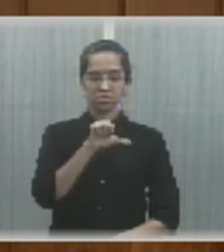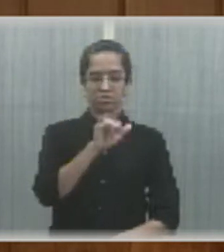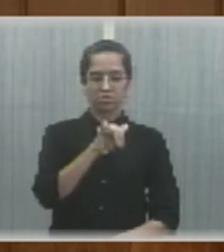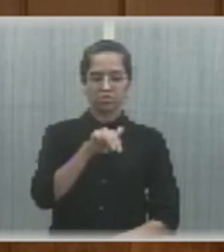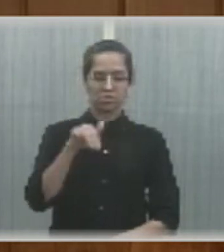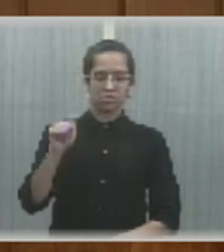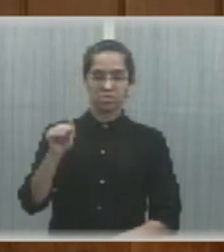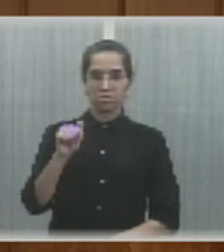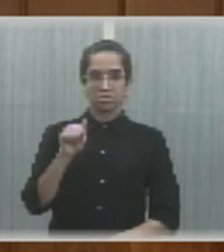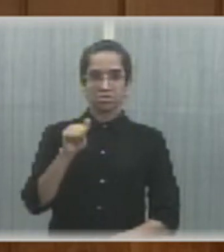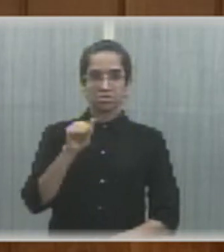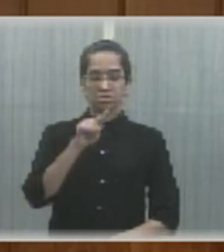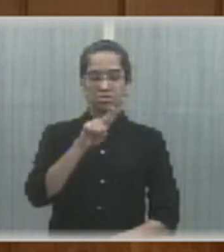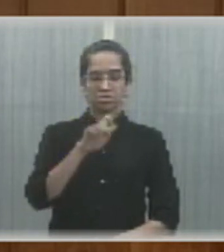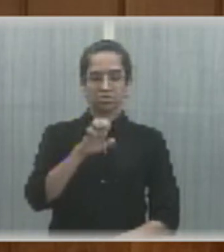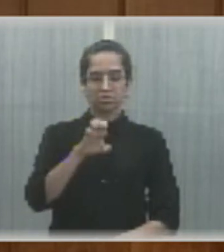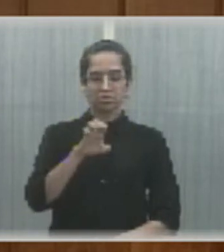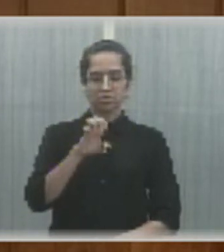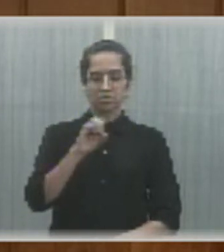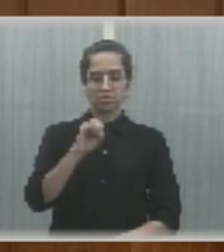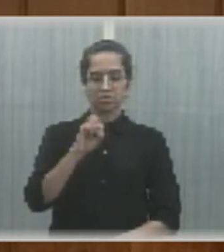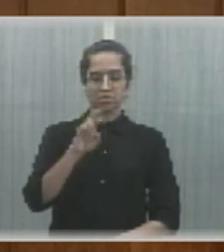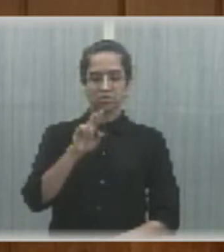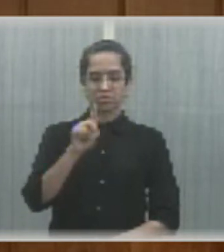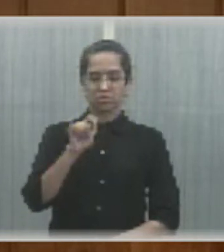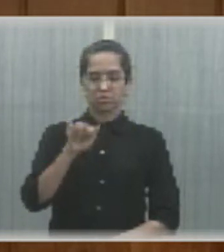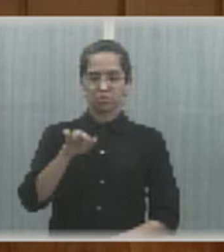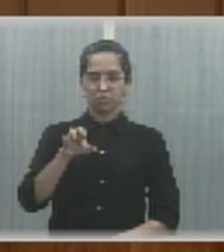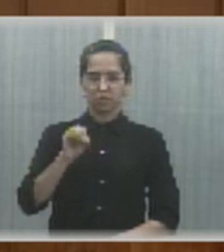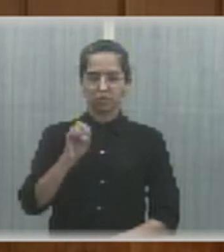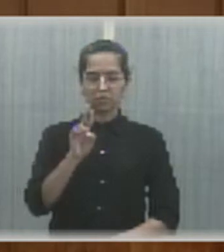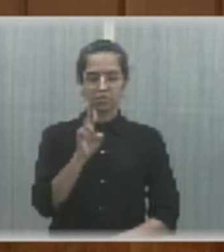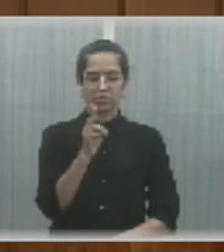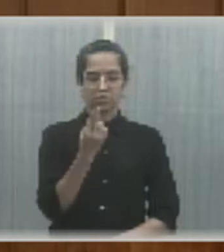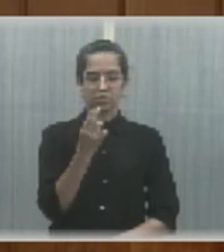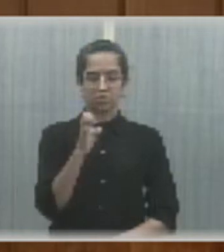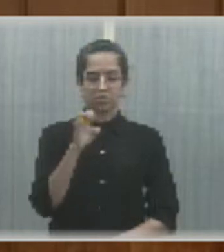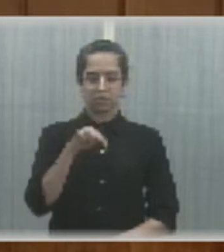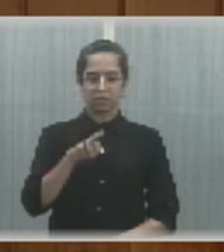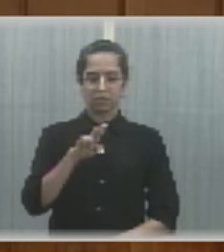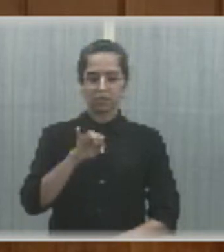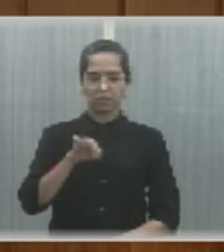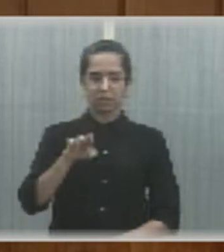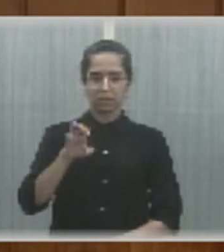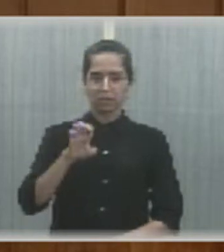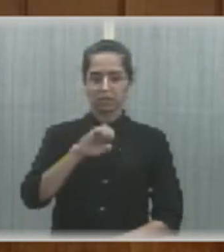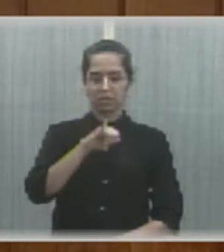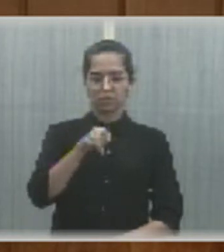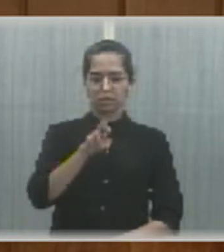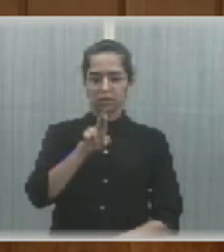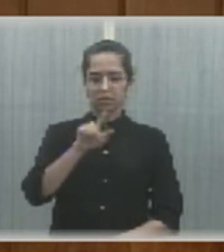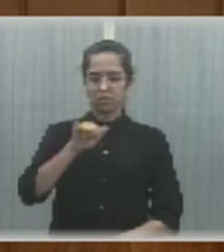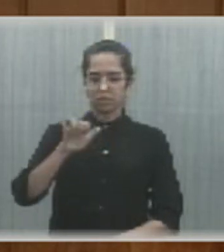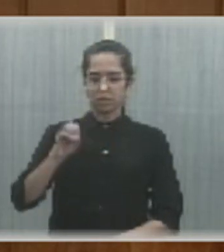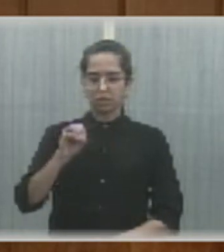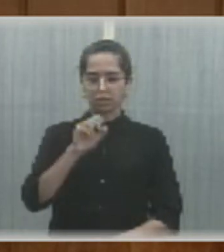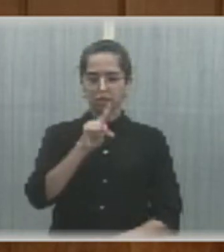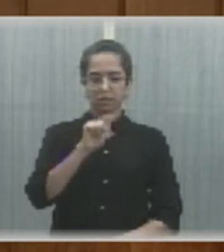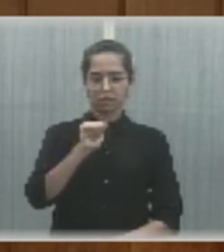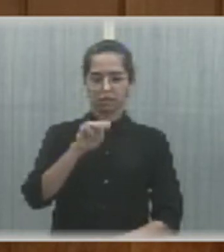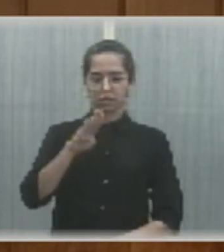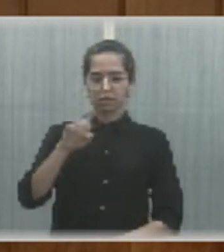Lima, Georgiano Neto, Hélio Isaías, Henrique Pires, Júlio Arcoverde, Oliveira Neto, Pablo